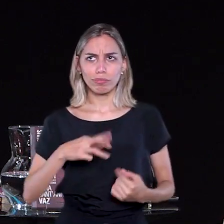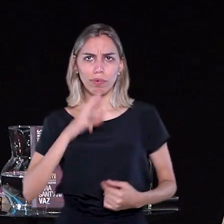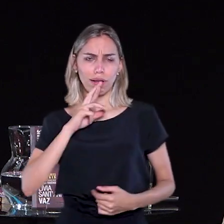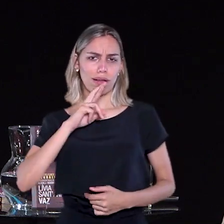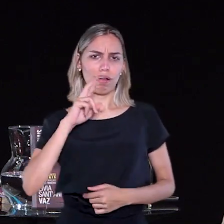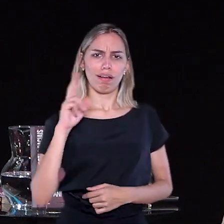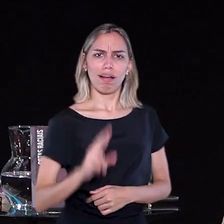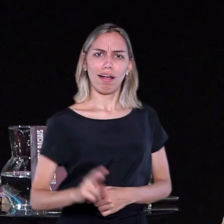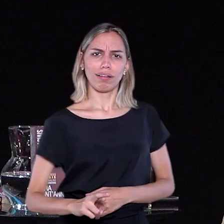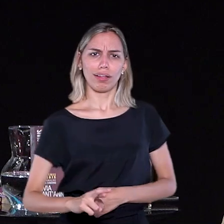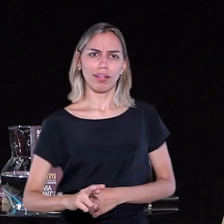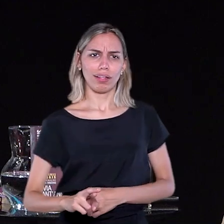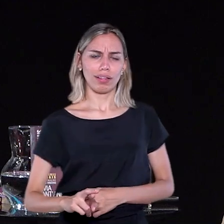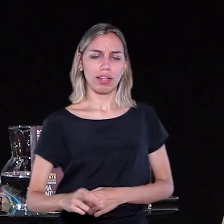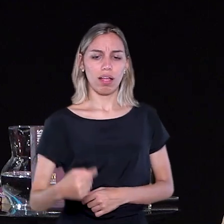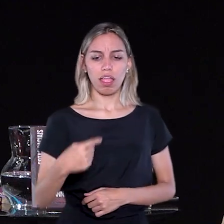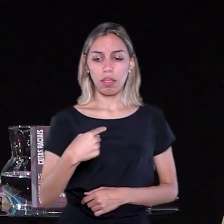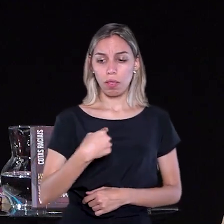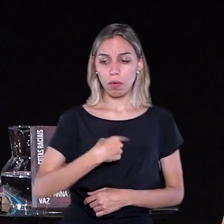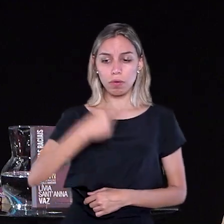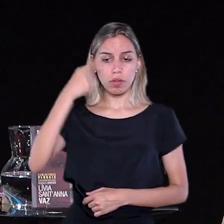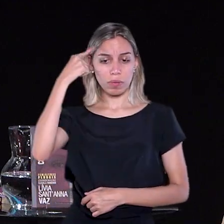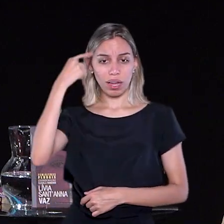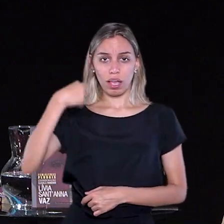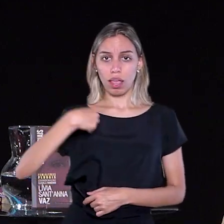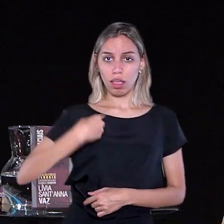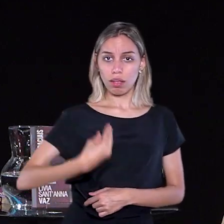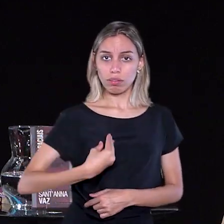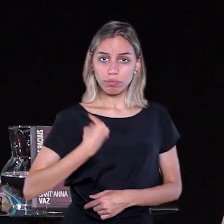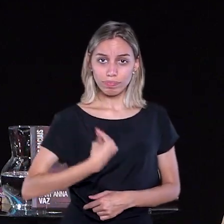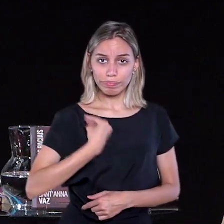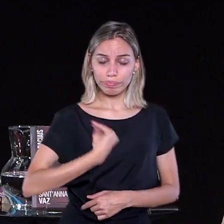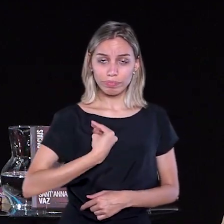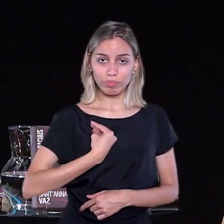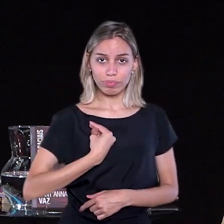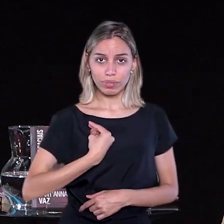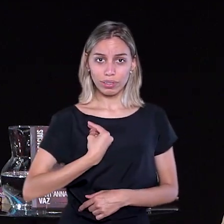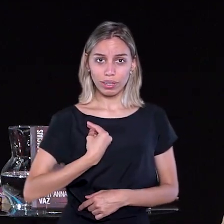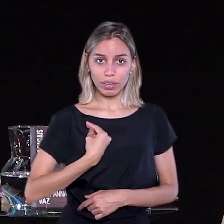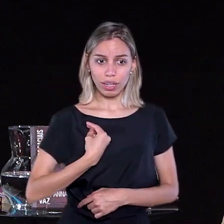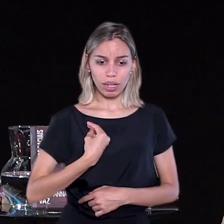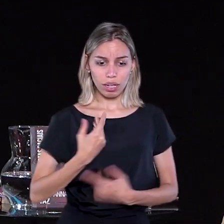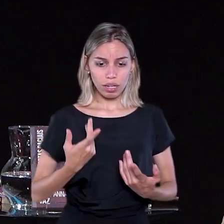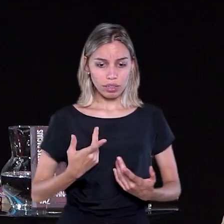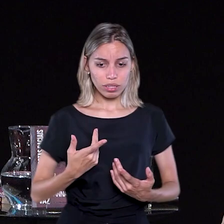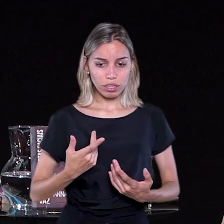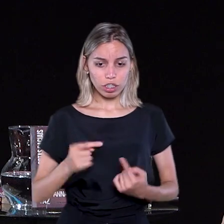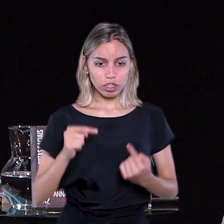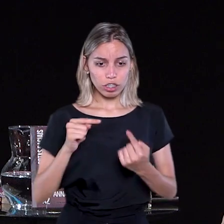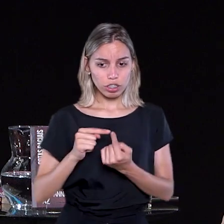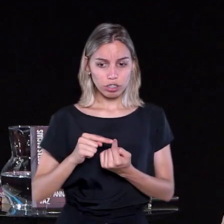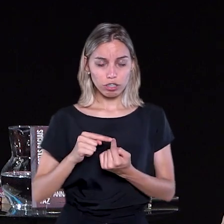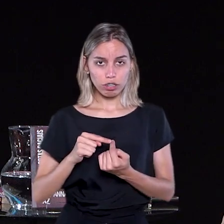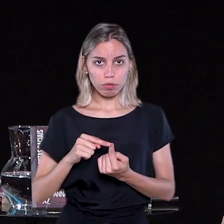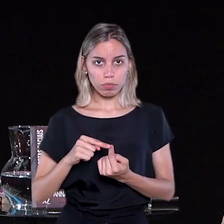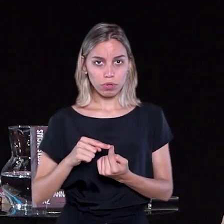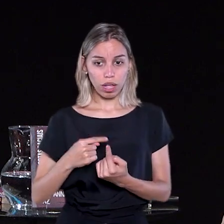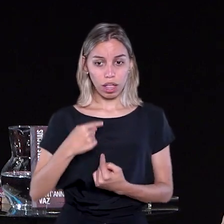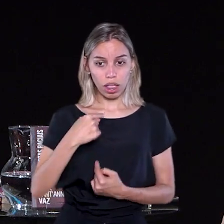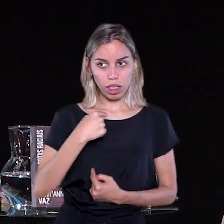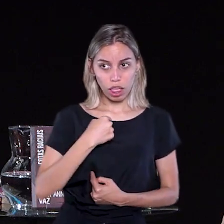e que a gente não aceita nos espaços de poder, né? E que a gente julga e avalia as pessoas que falam o português. Então,